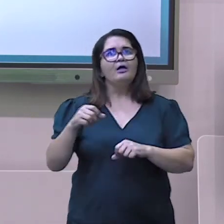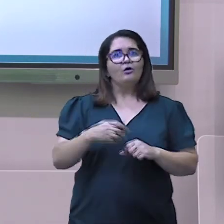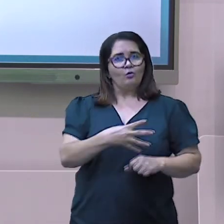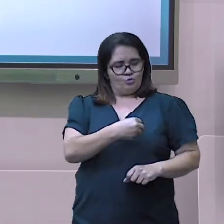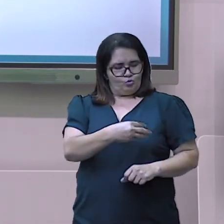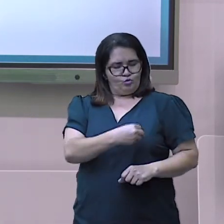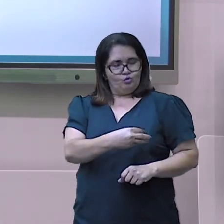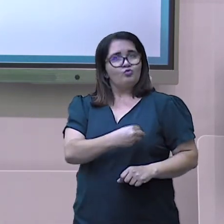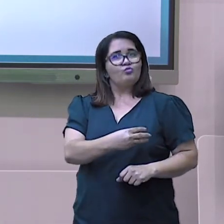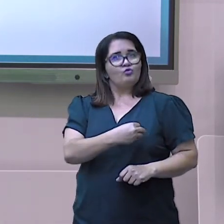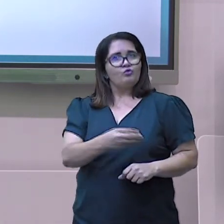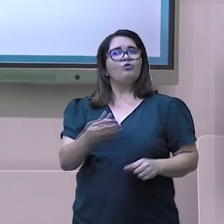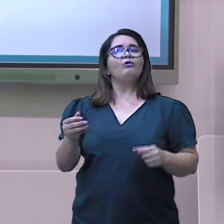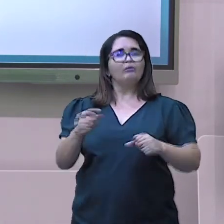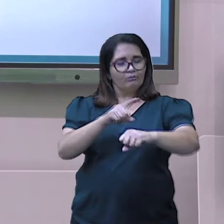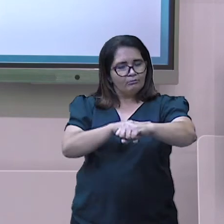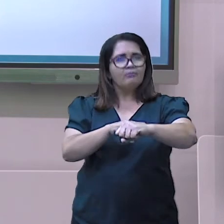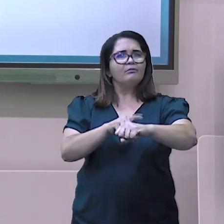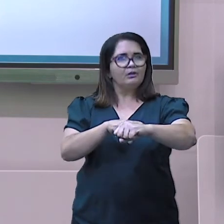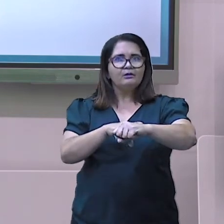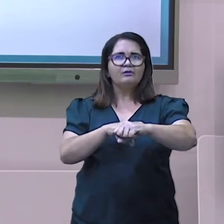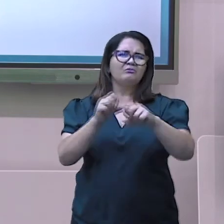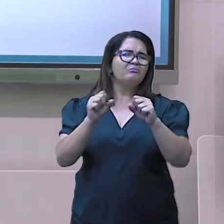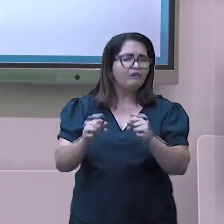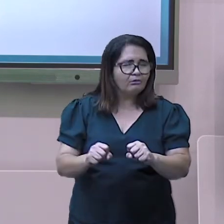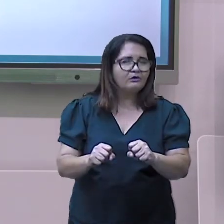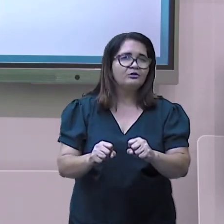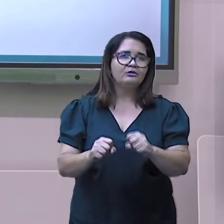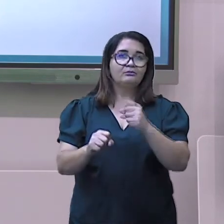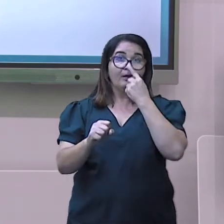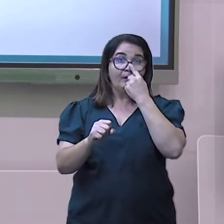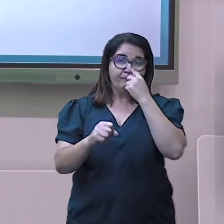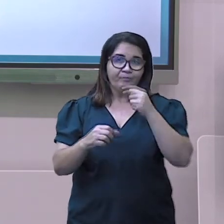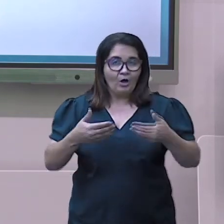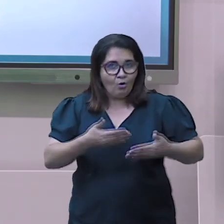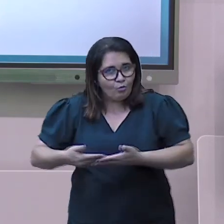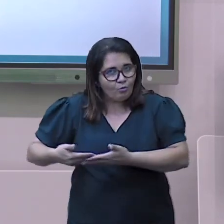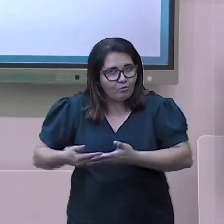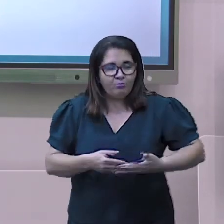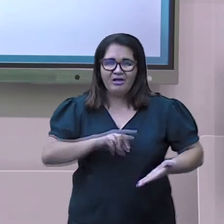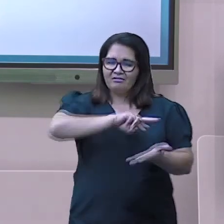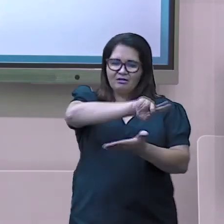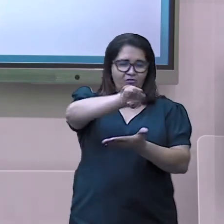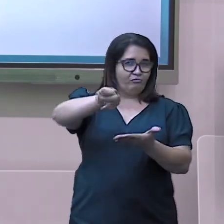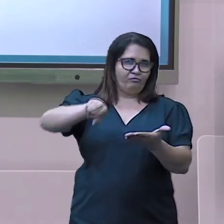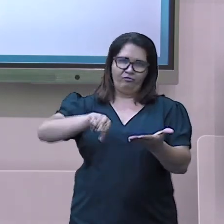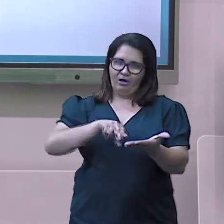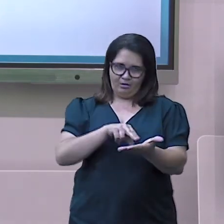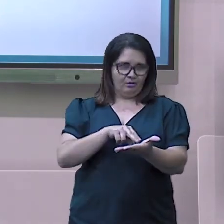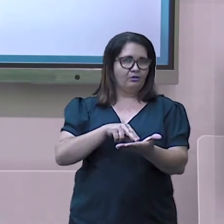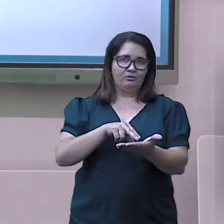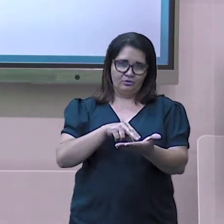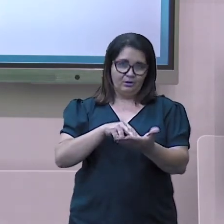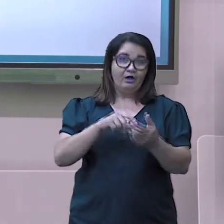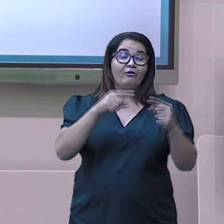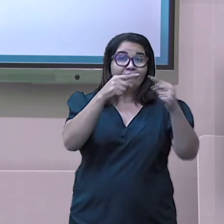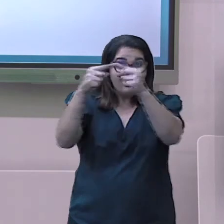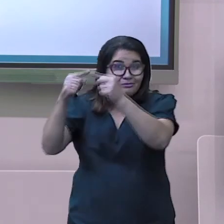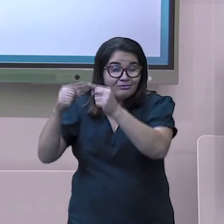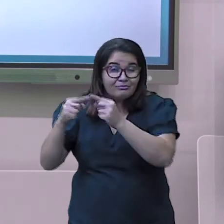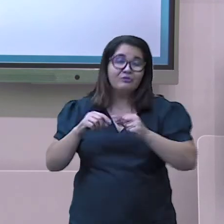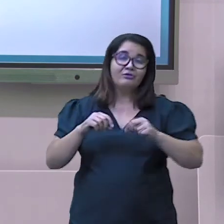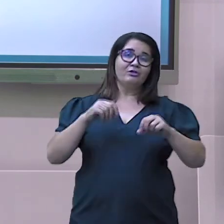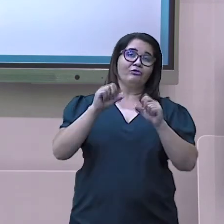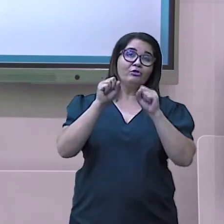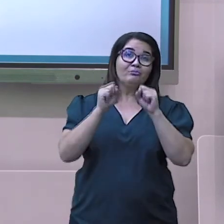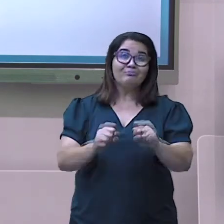engasgar com leite materno, com a saliva, com refluxo e outros. Já aqui na segunda imagem, nós